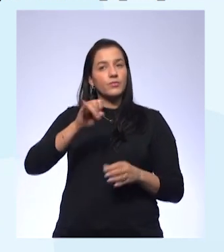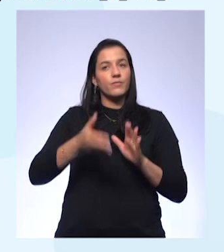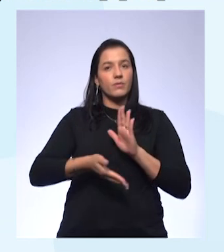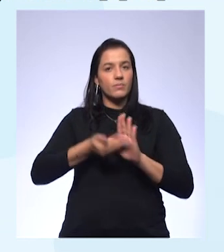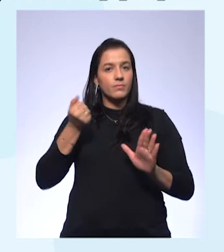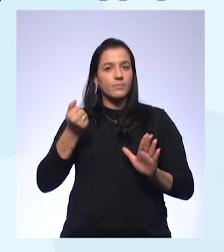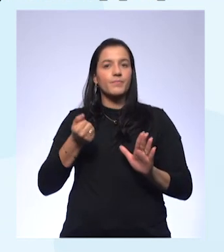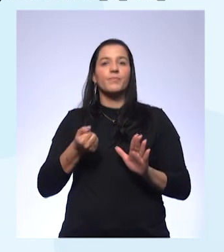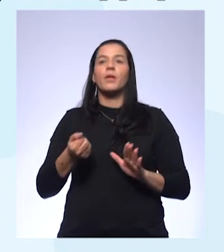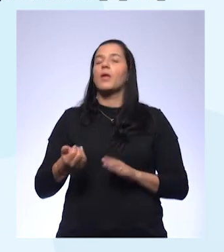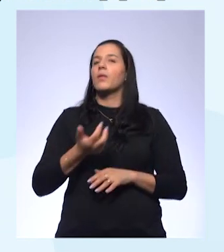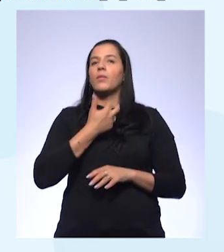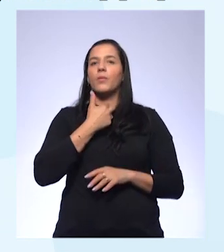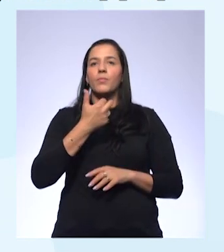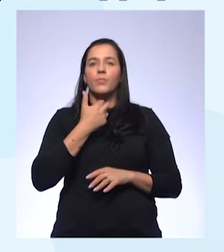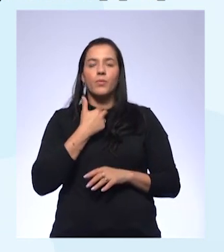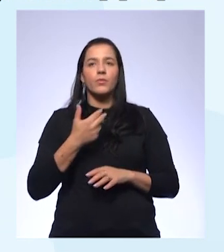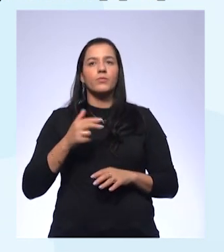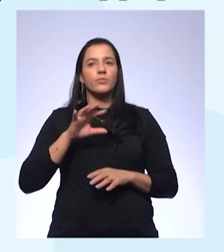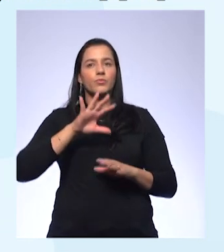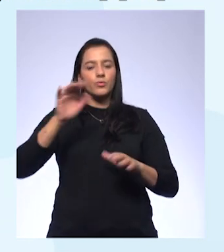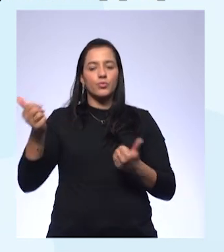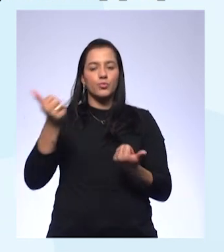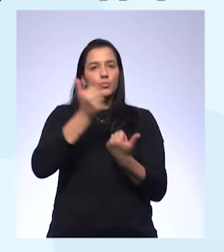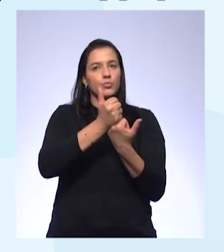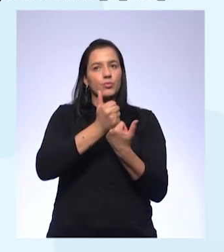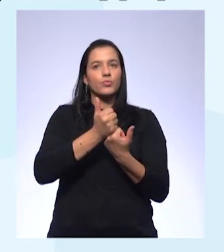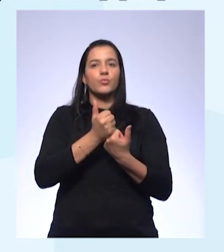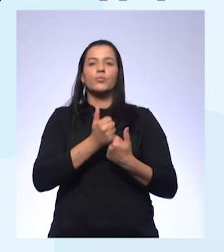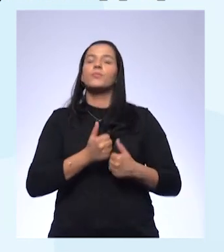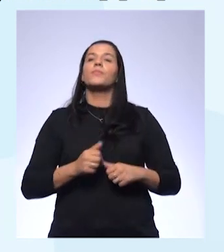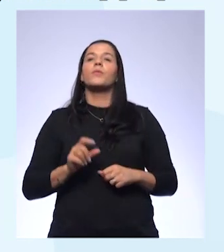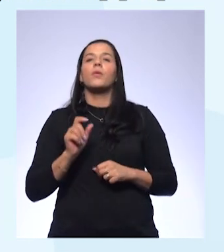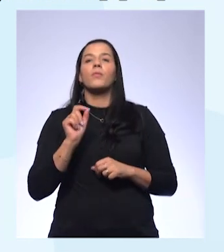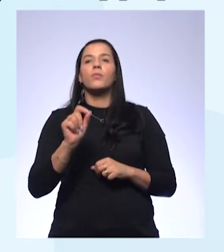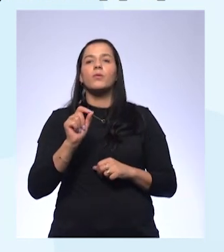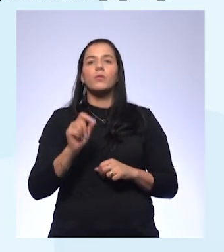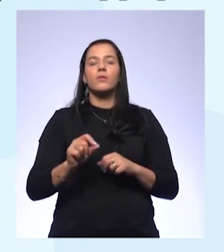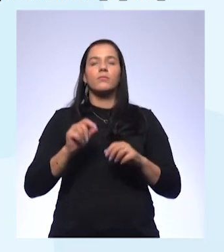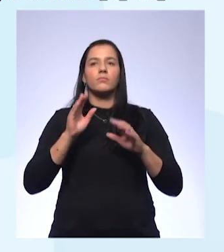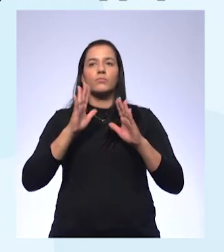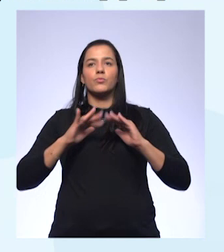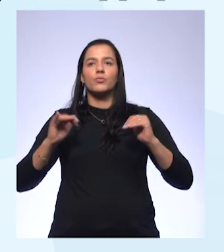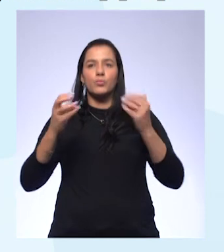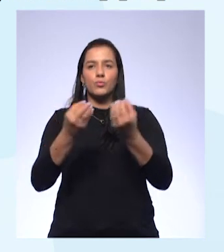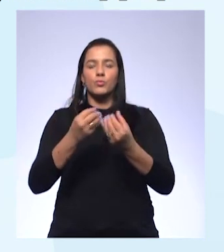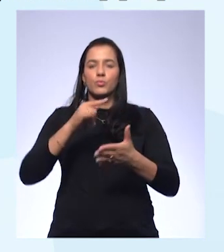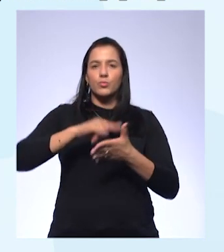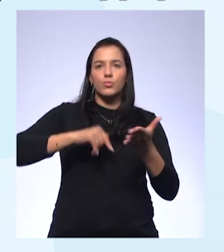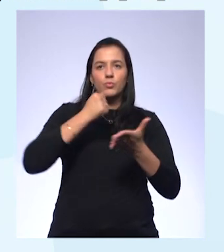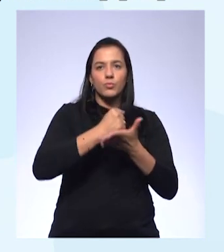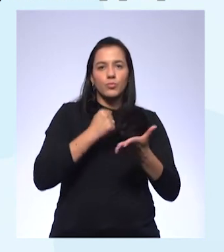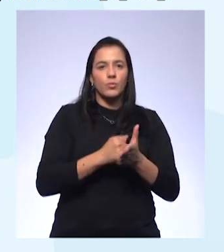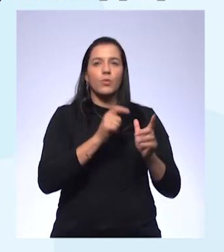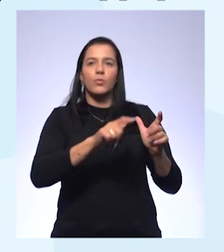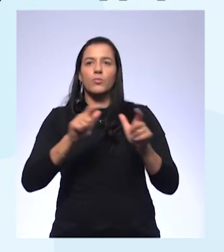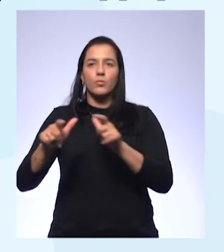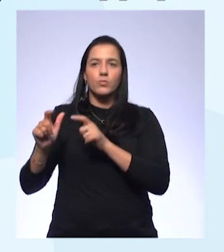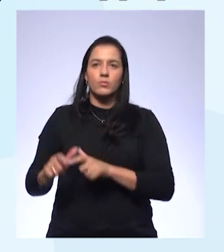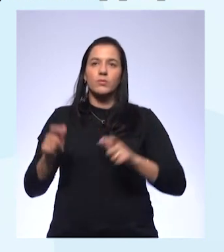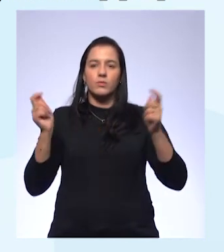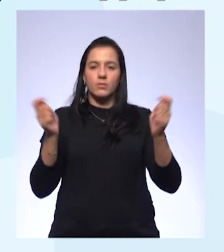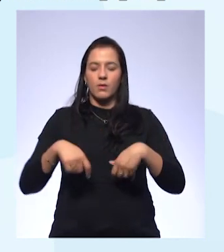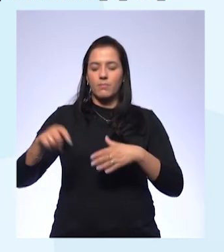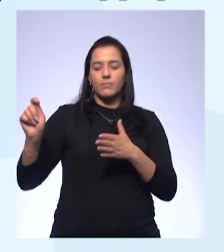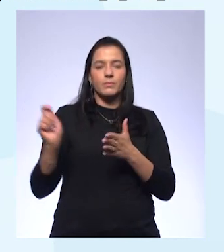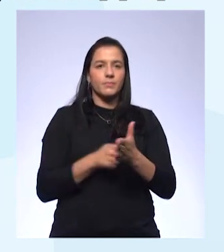cassados, não serão dados substitutos, determinando-se o quórum parlamentar em função dos lugares efetivamente